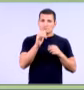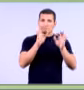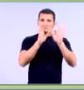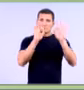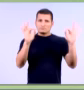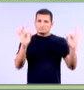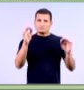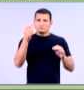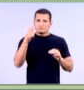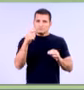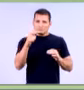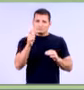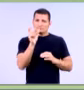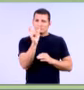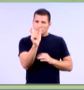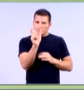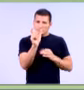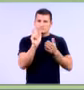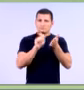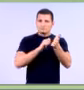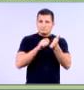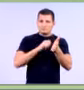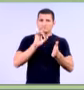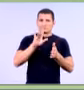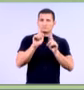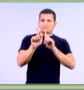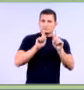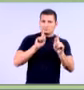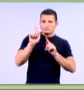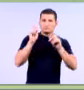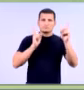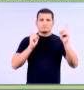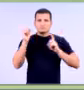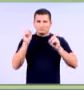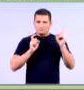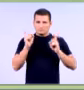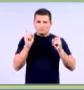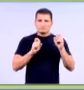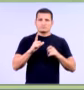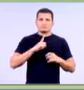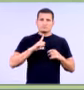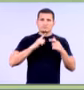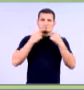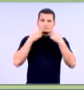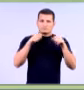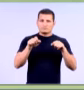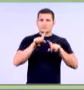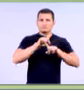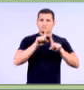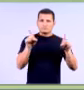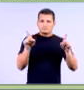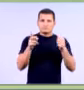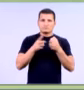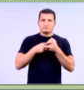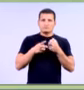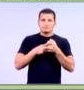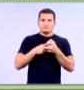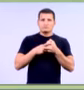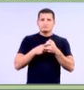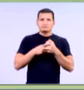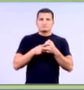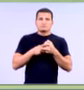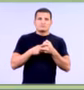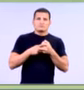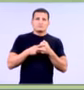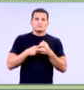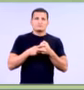palavra escrita, há apenas gestos, expressões, nós temos a linguagem não verbal.